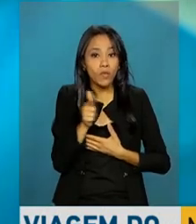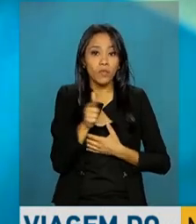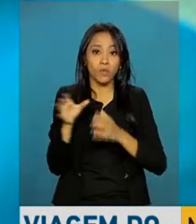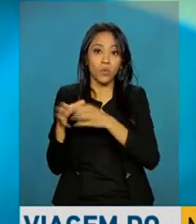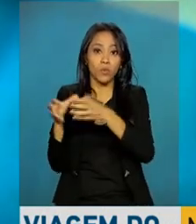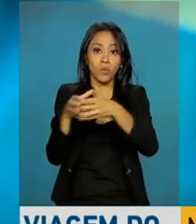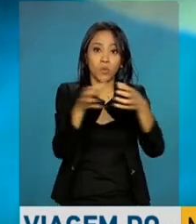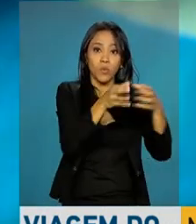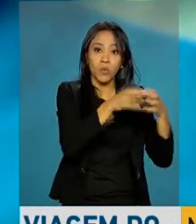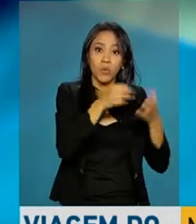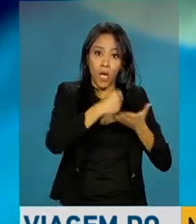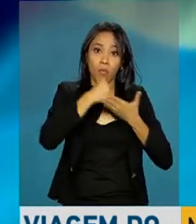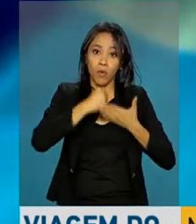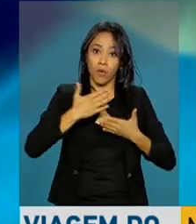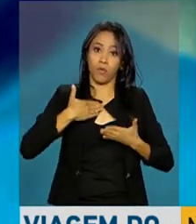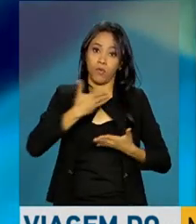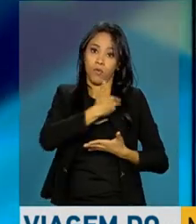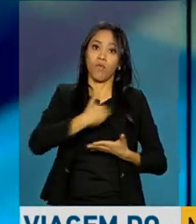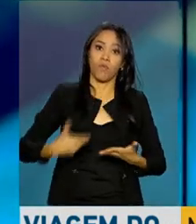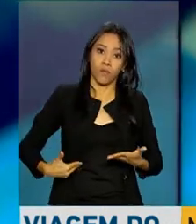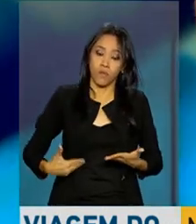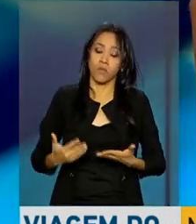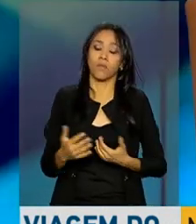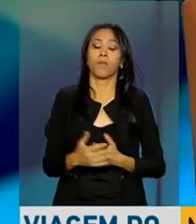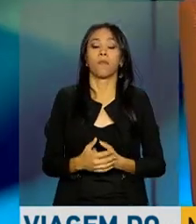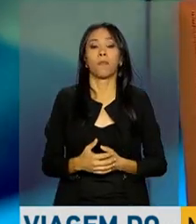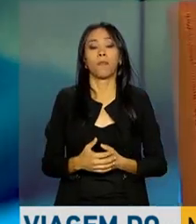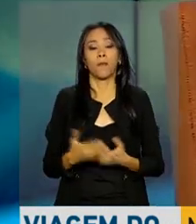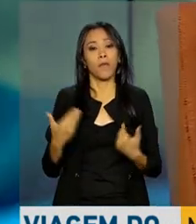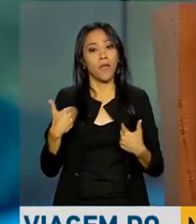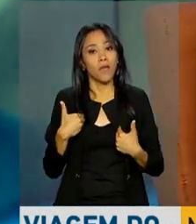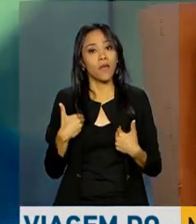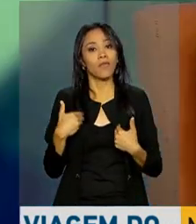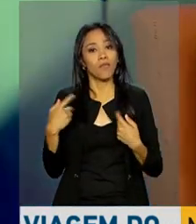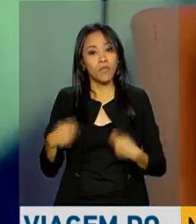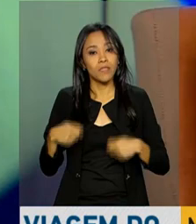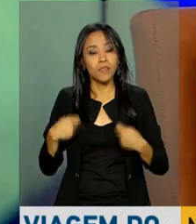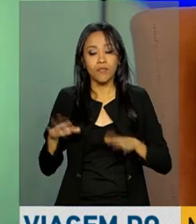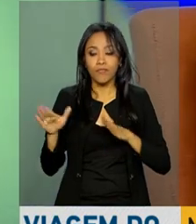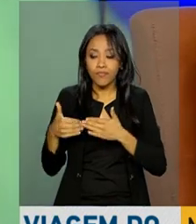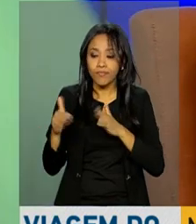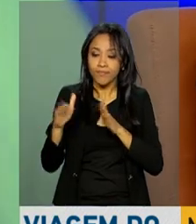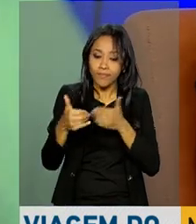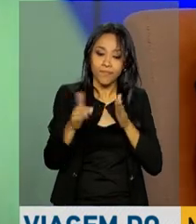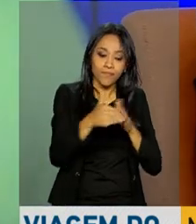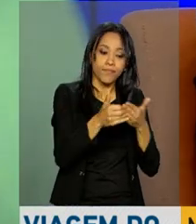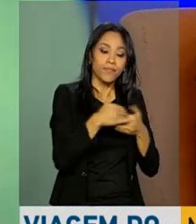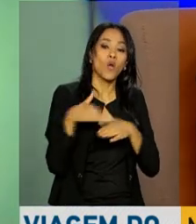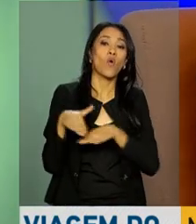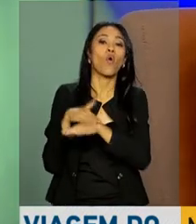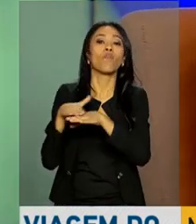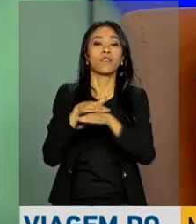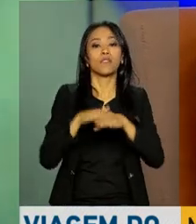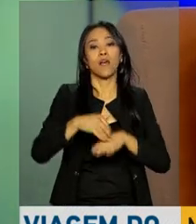seja, eu sou obrigado a conversar com 22 líderes, não é?